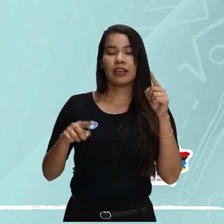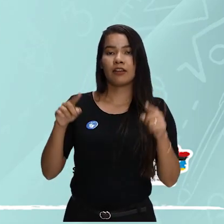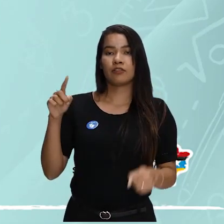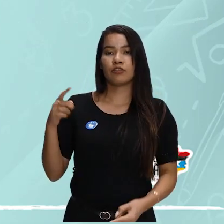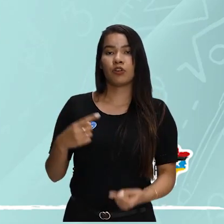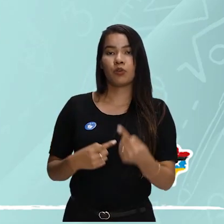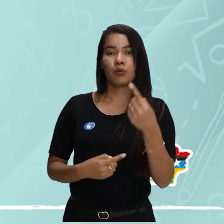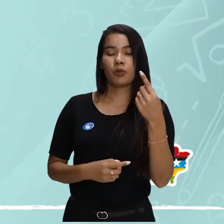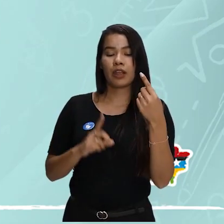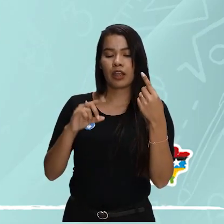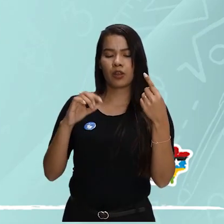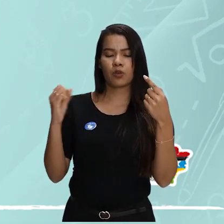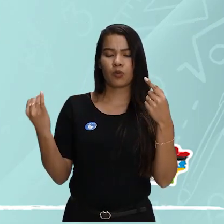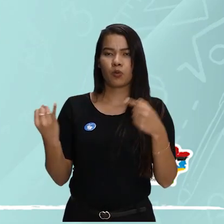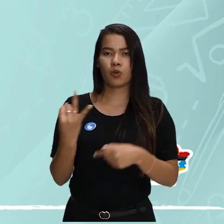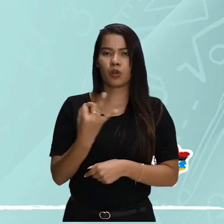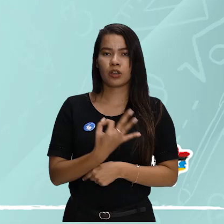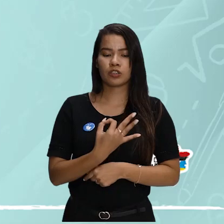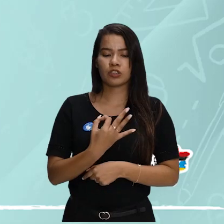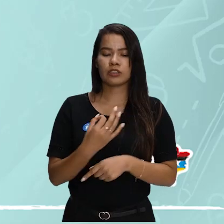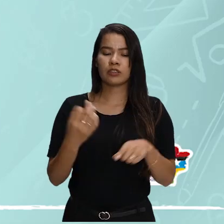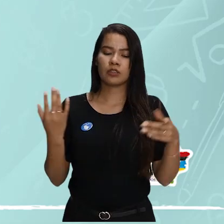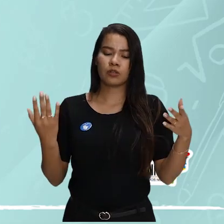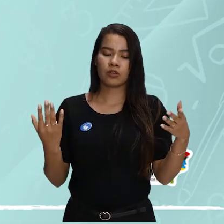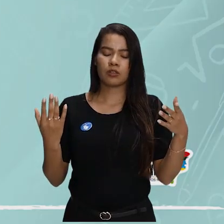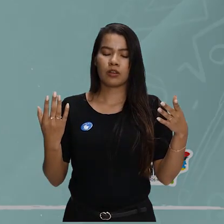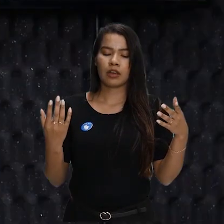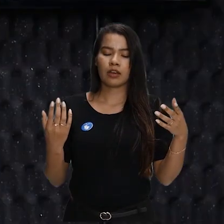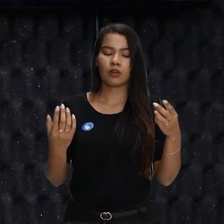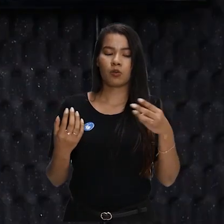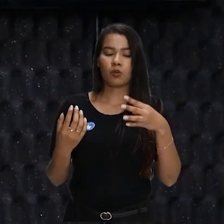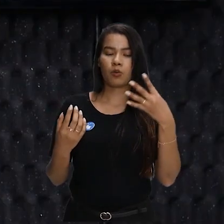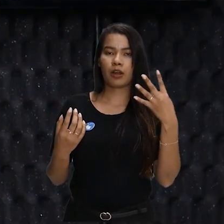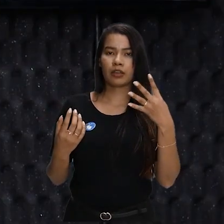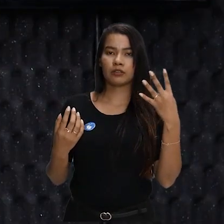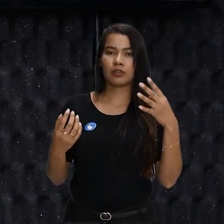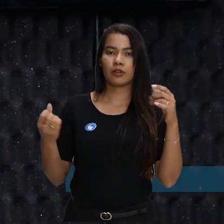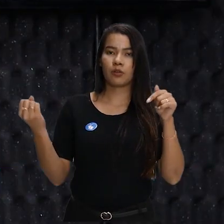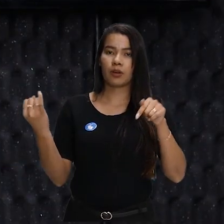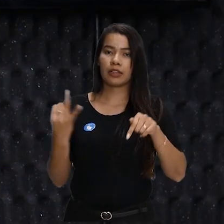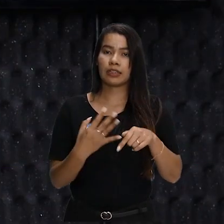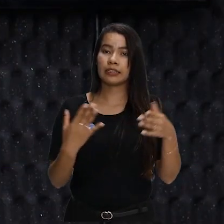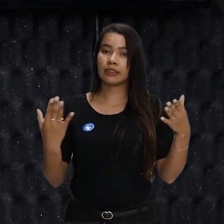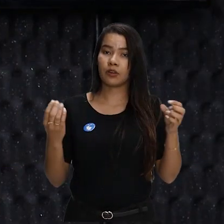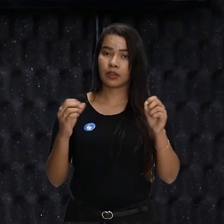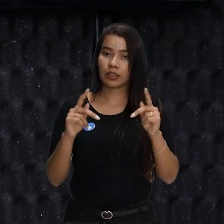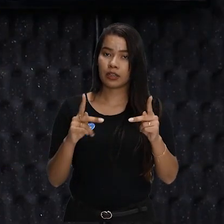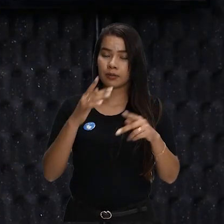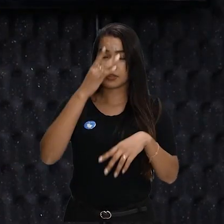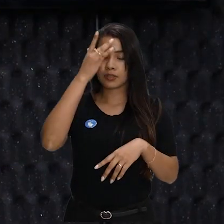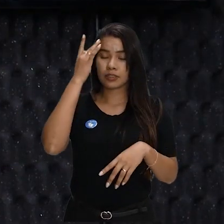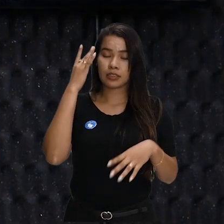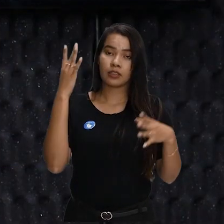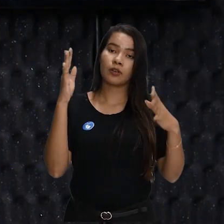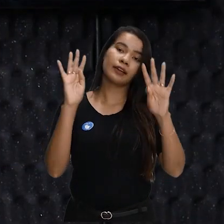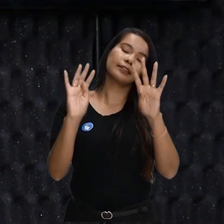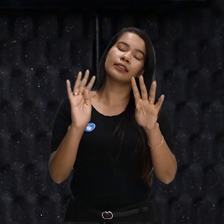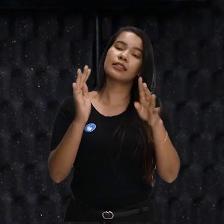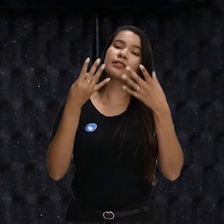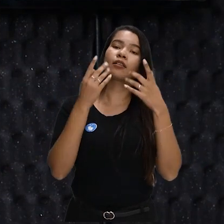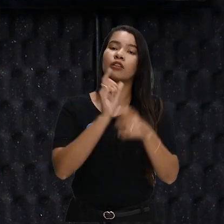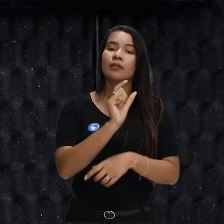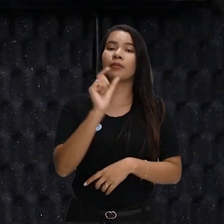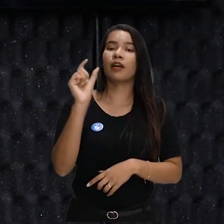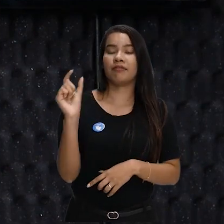é quantitativa, enquanto a variável 4 é qualitativa. Ok, pessoal? Então, atenção nesses termos da